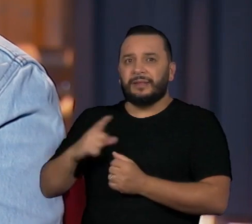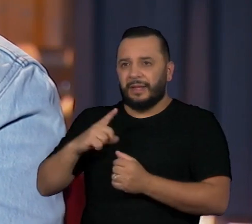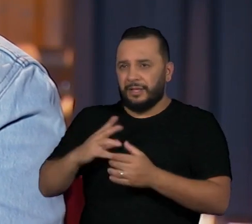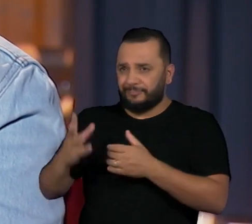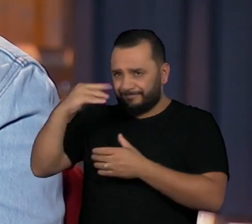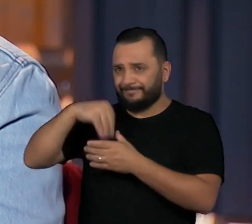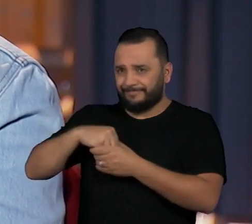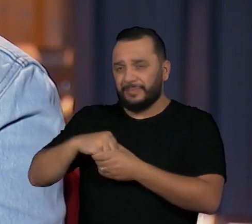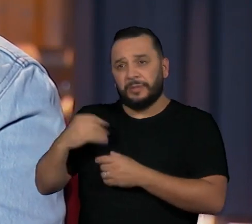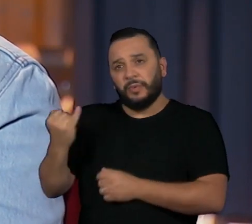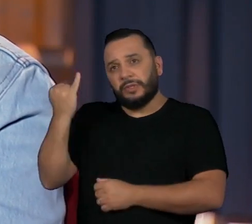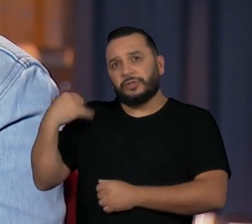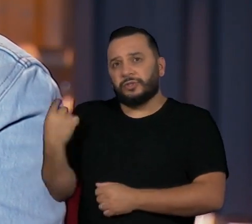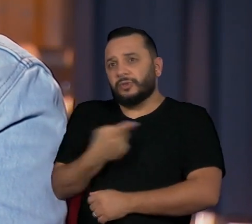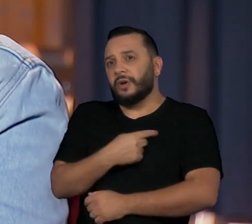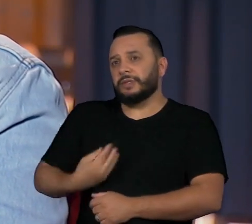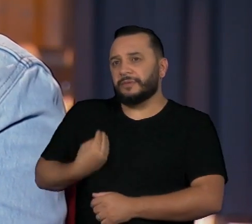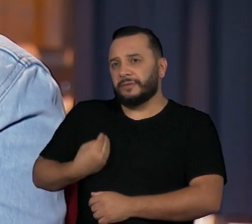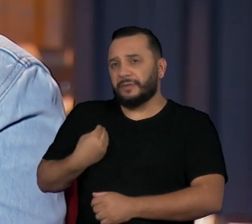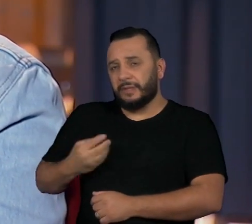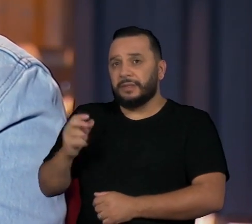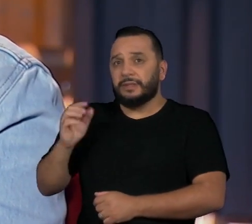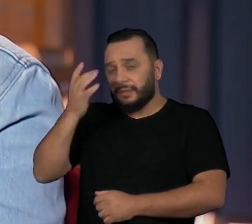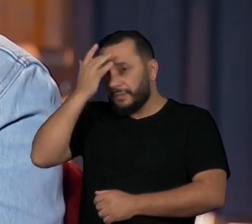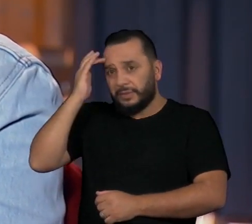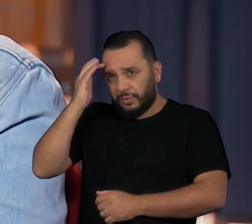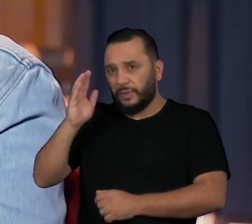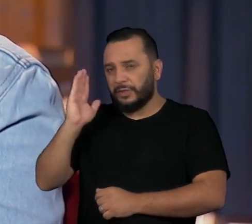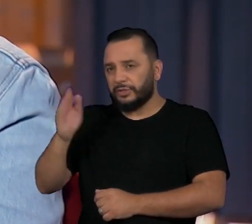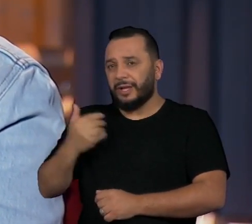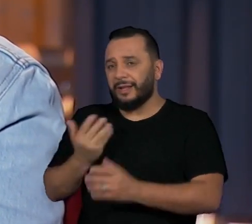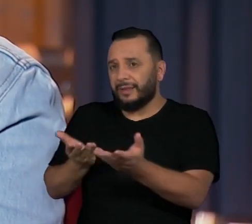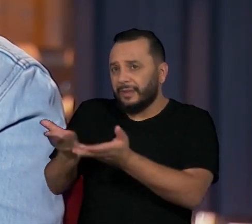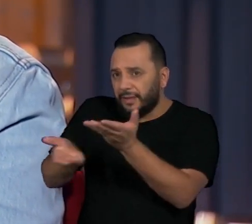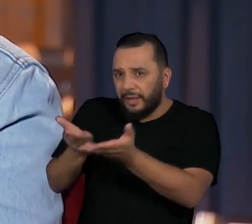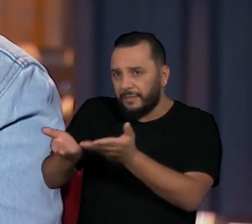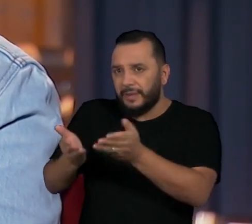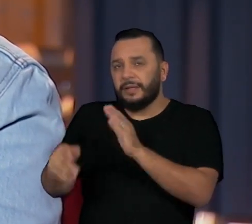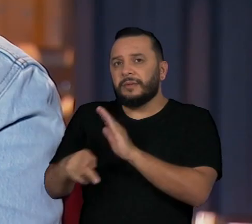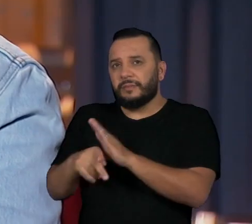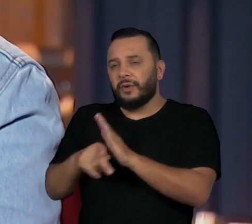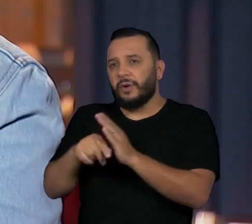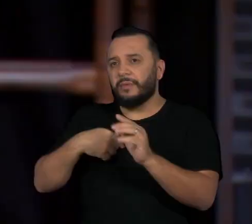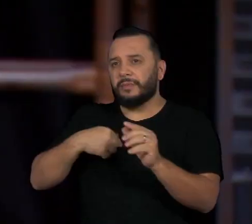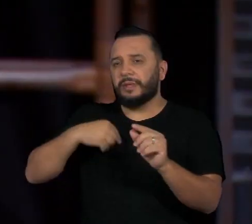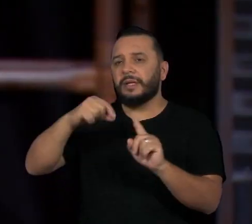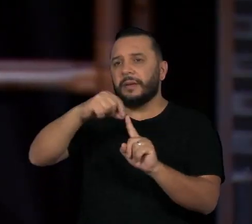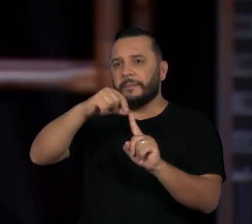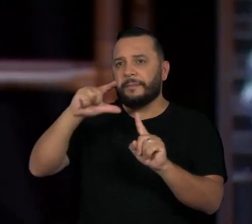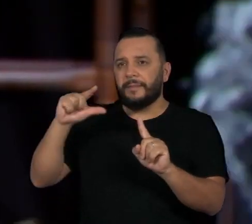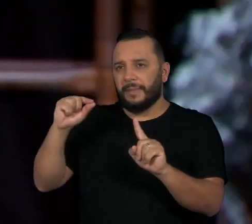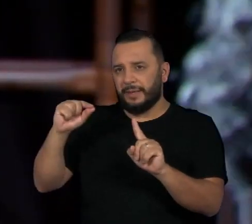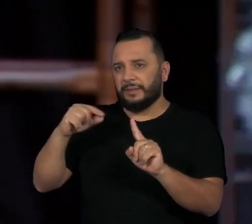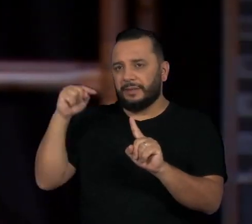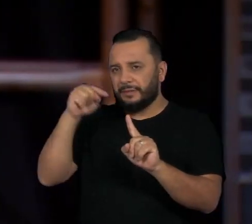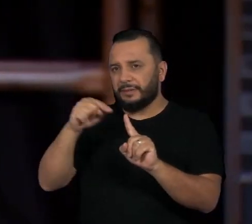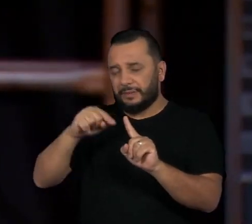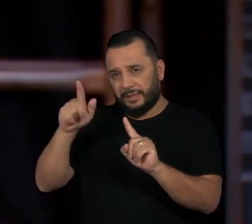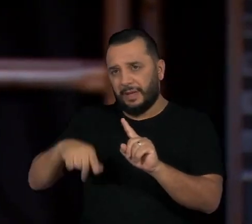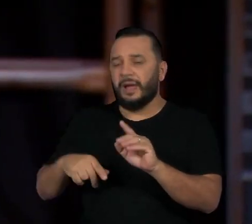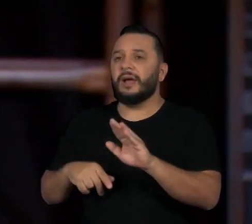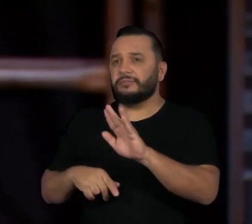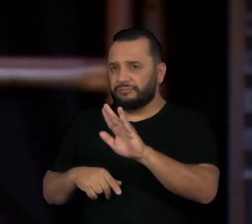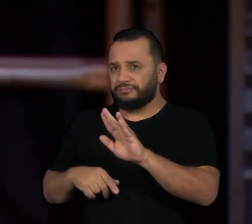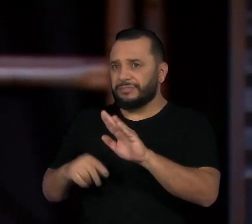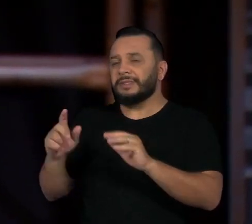E quando a pessoa se trata com uma substância que vem da planta, ou seja, um fitocannabinoide... Você está estimulando. Está estimulando essas vias.